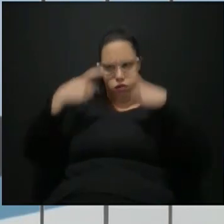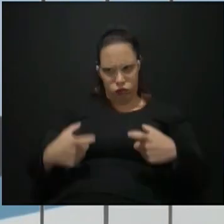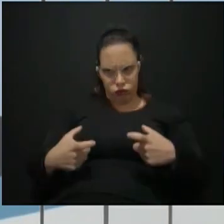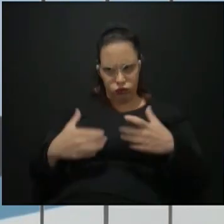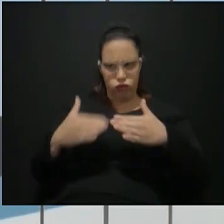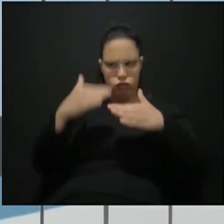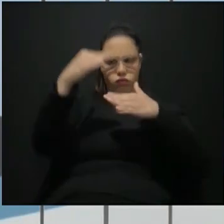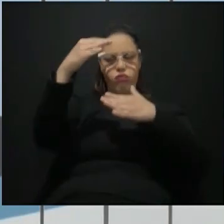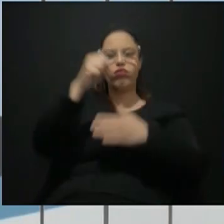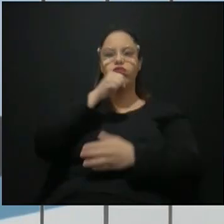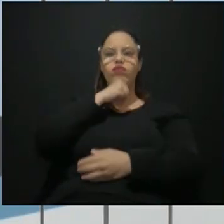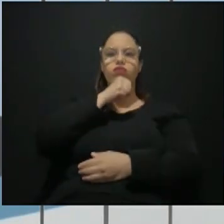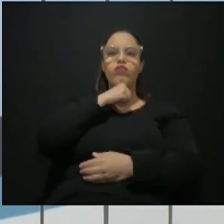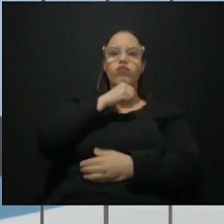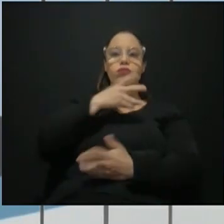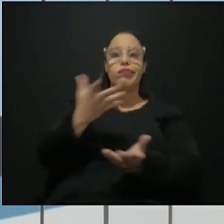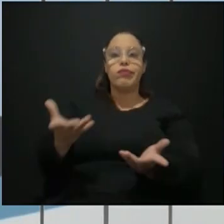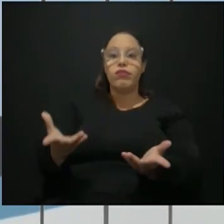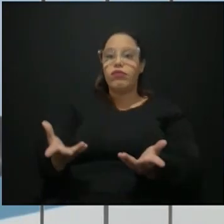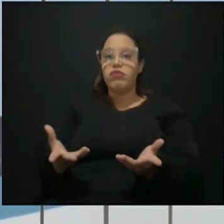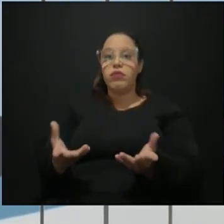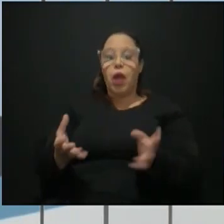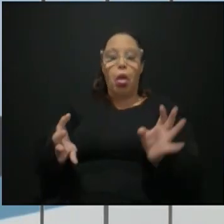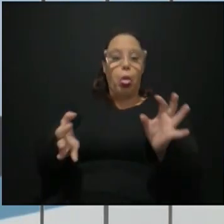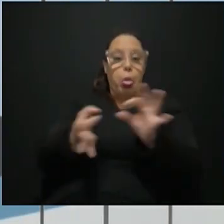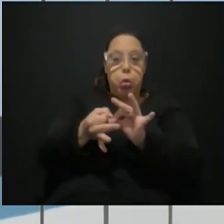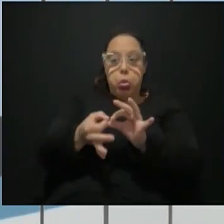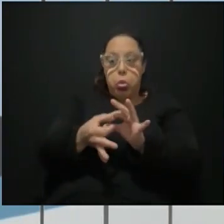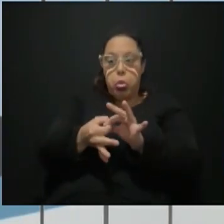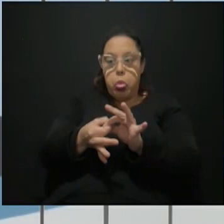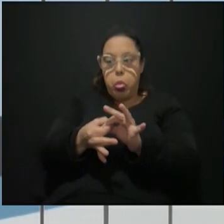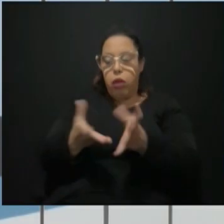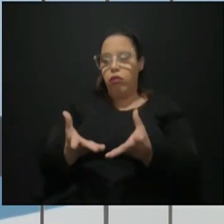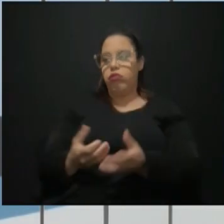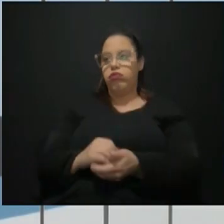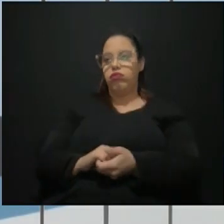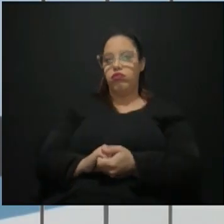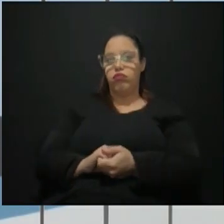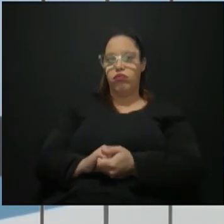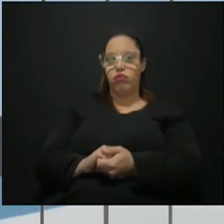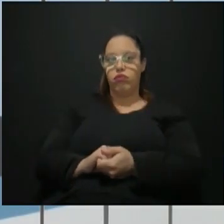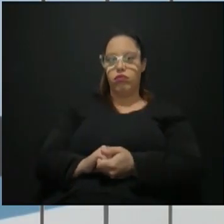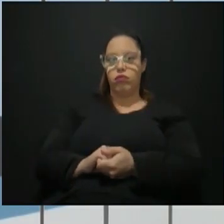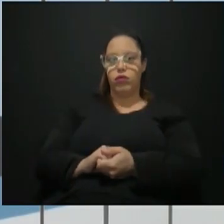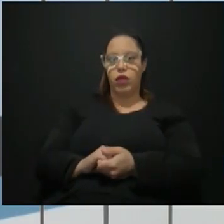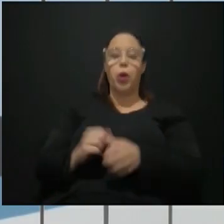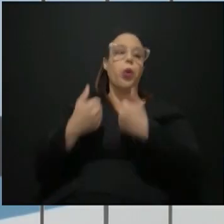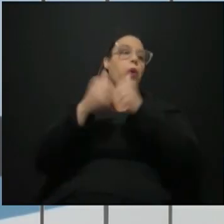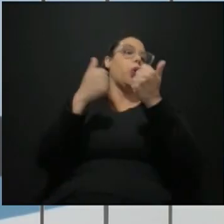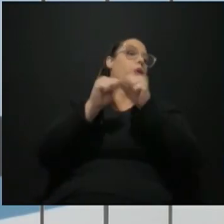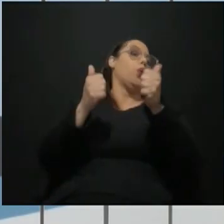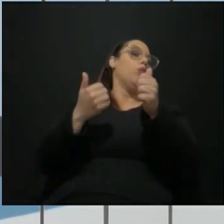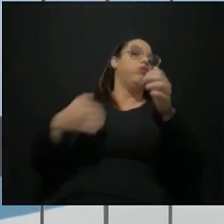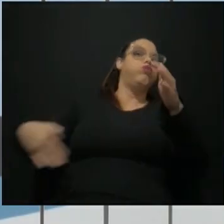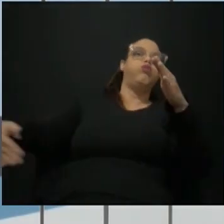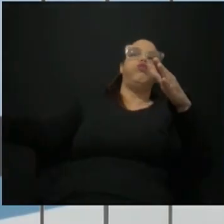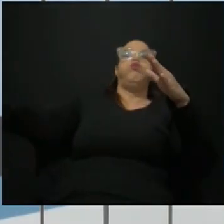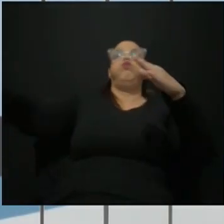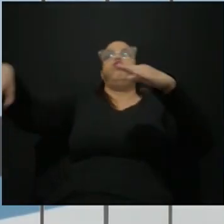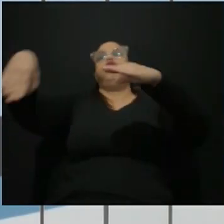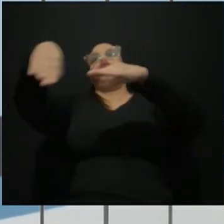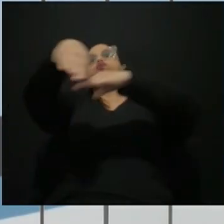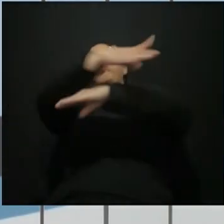nem está conectada com isso porque está tendo que pegar o ônibus, atravessar a cidade, trabalhar